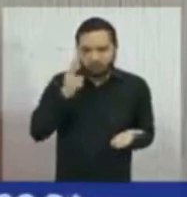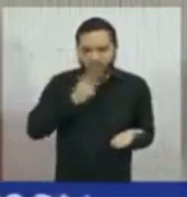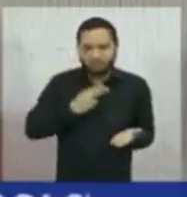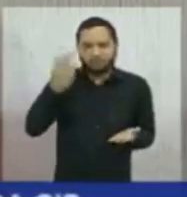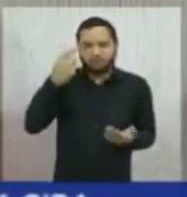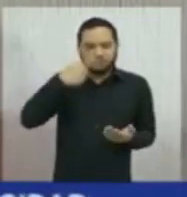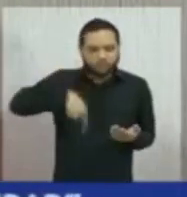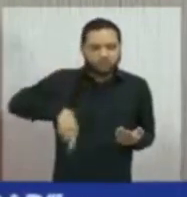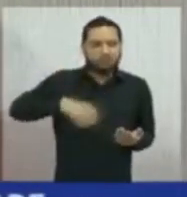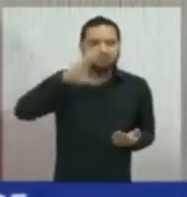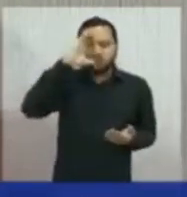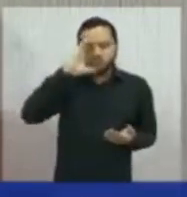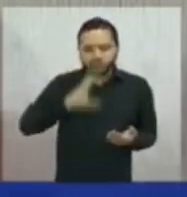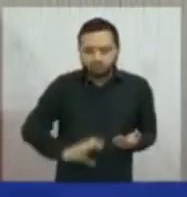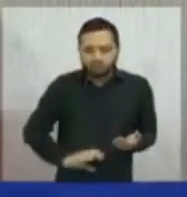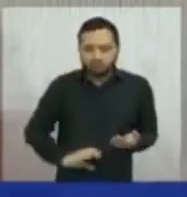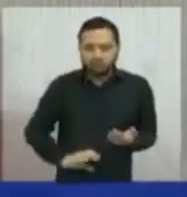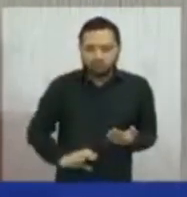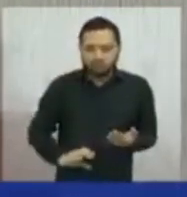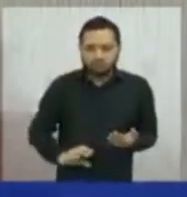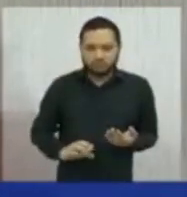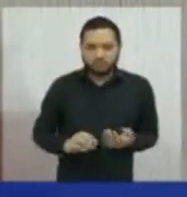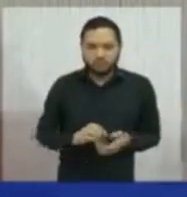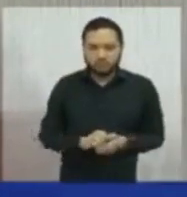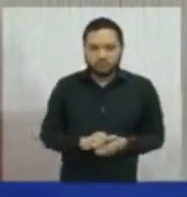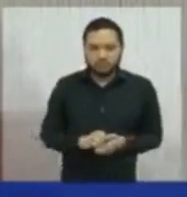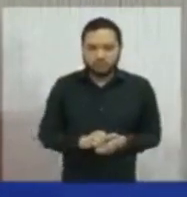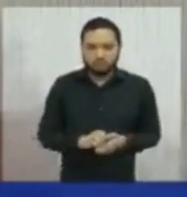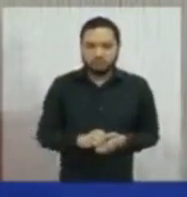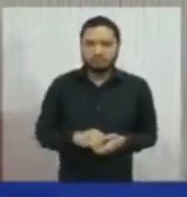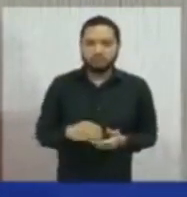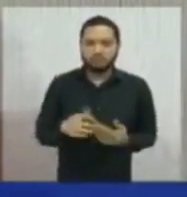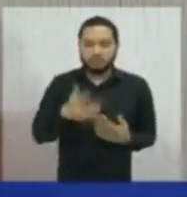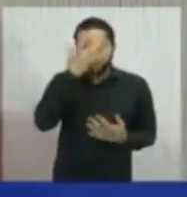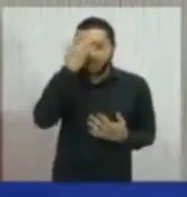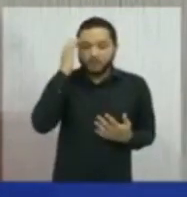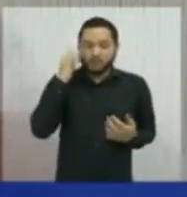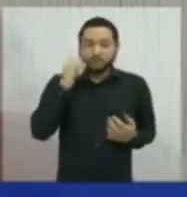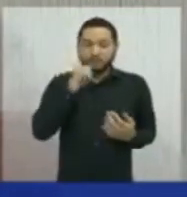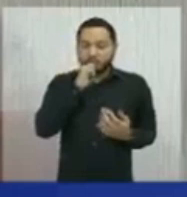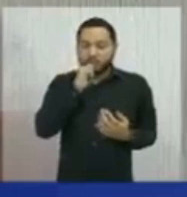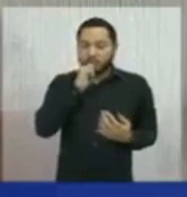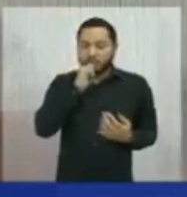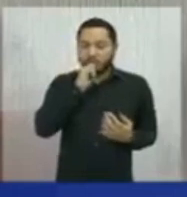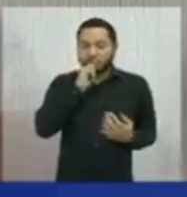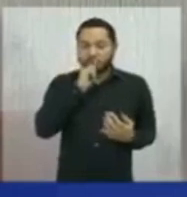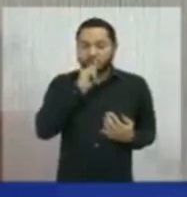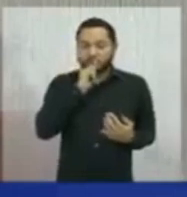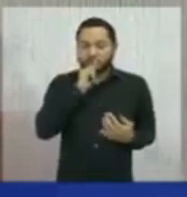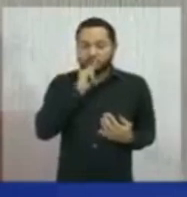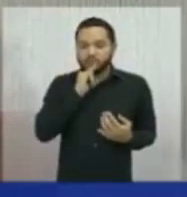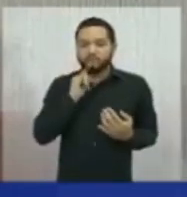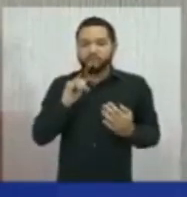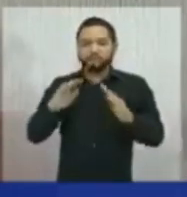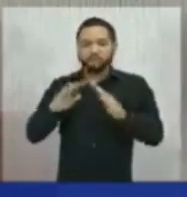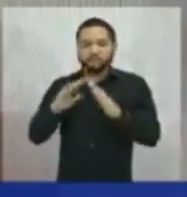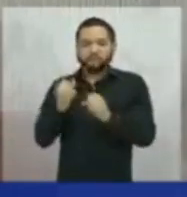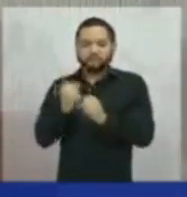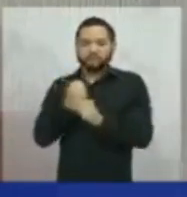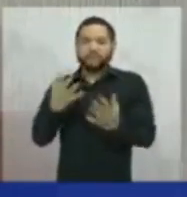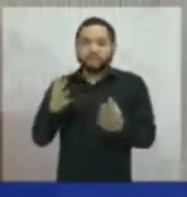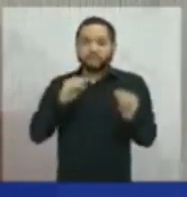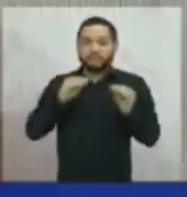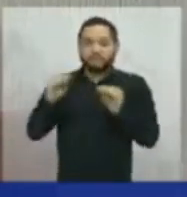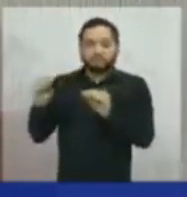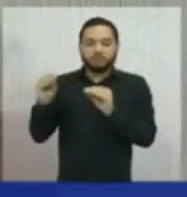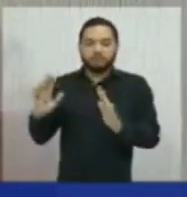cidadãos, que a fazer uma casa, hoje as pessoas têm dito a morar muito em apartamento, mas, na verdade, muita gente